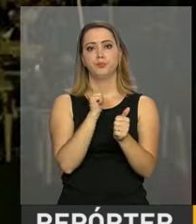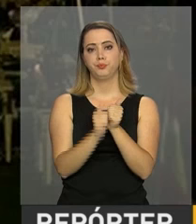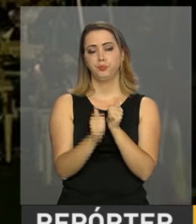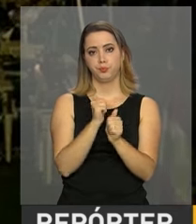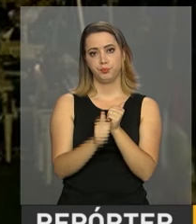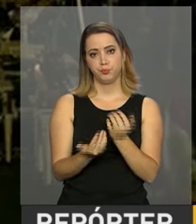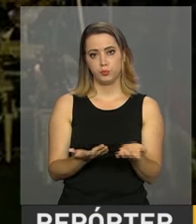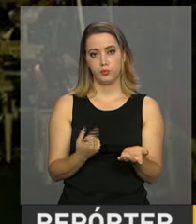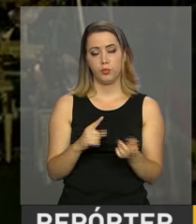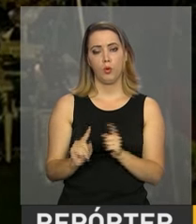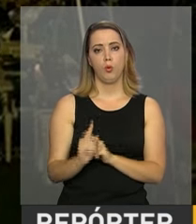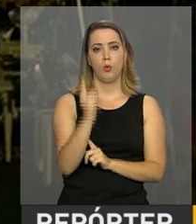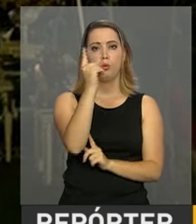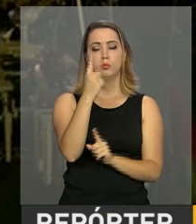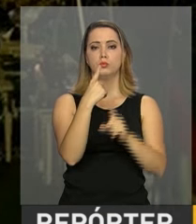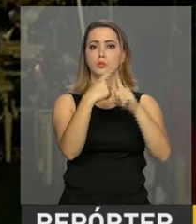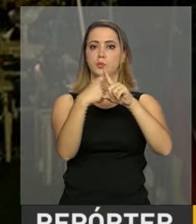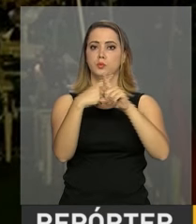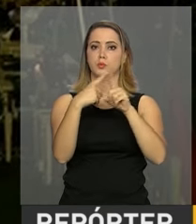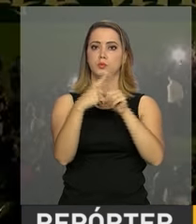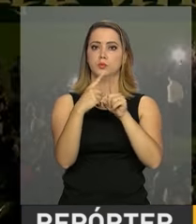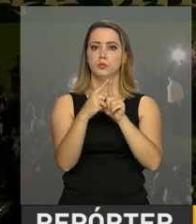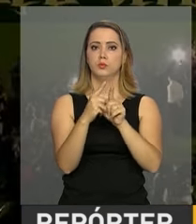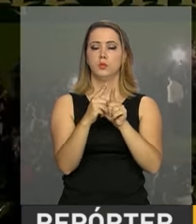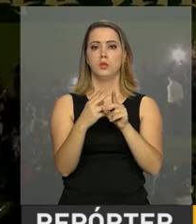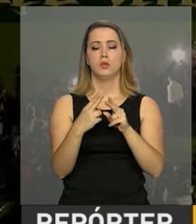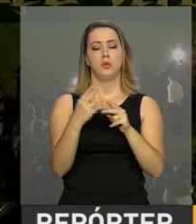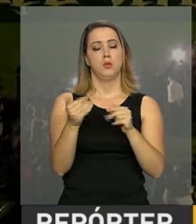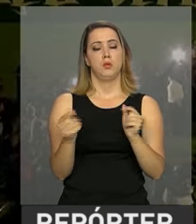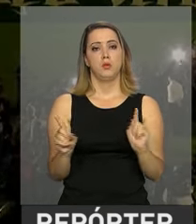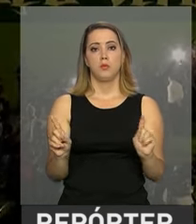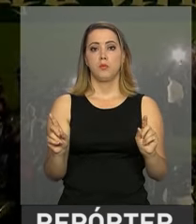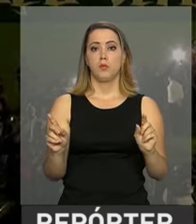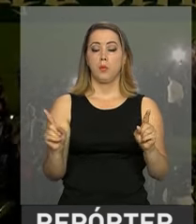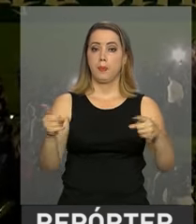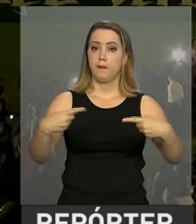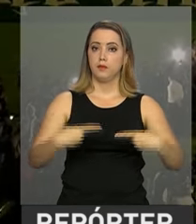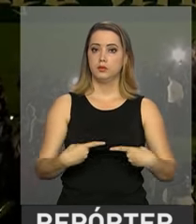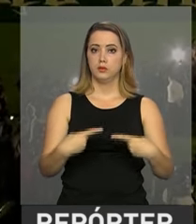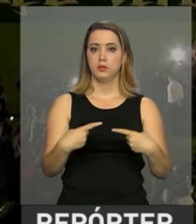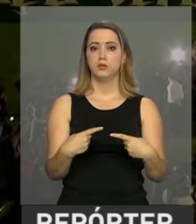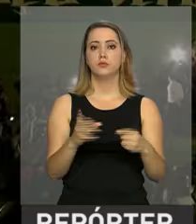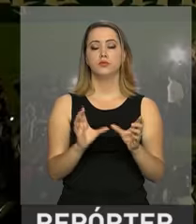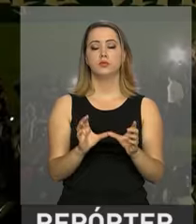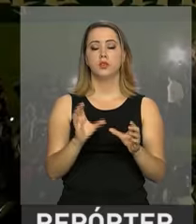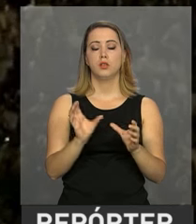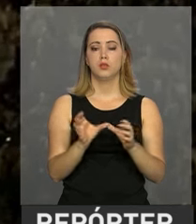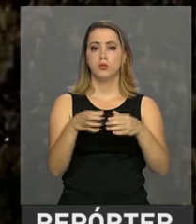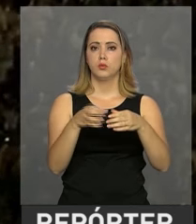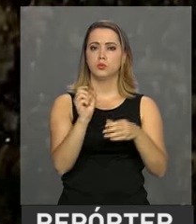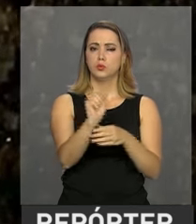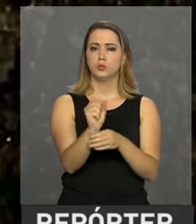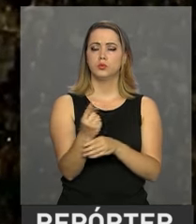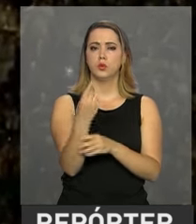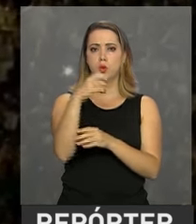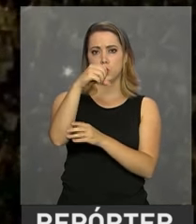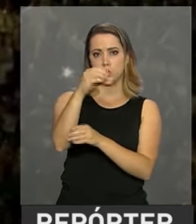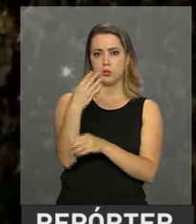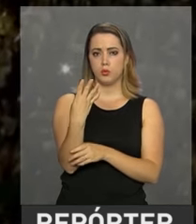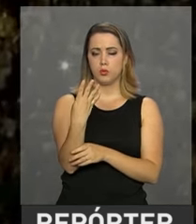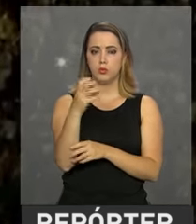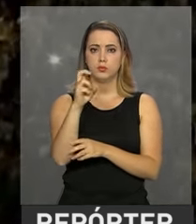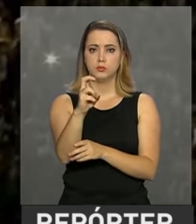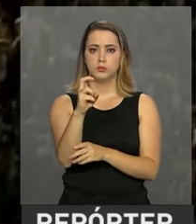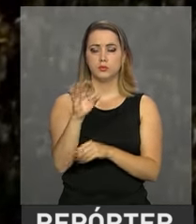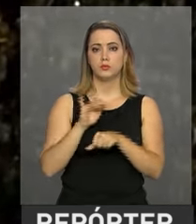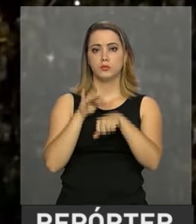Colômbia, o primeiro jogo da final da Copa Sul-Americana. Na hora em que começaria a partida, às 9h45